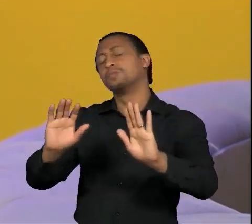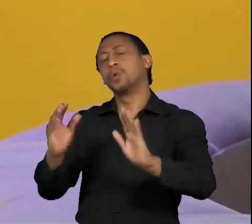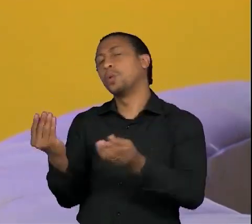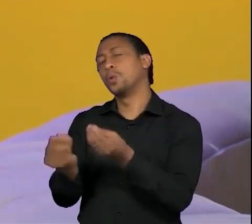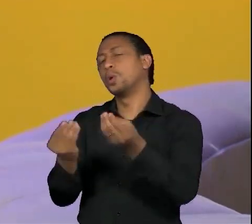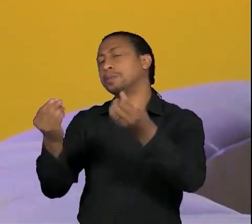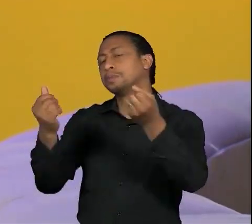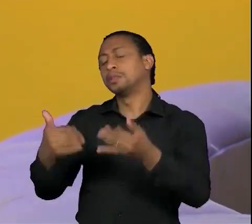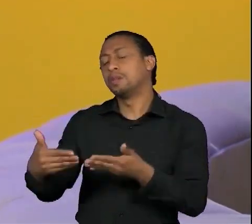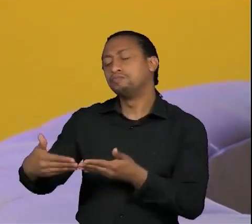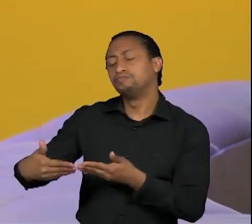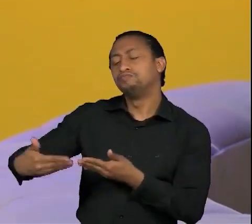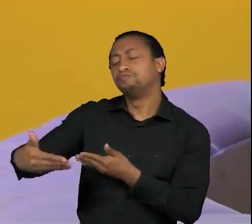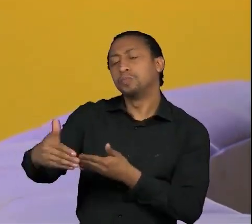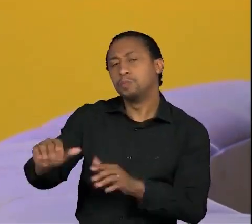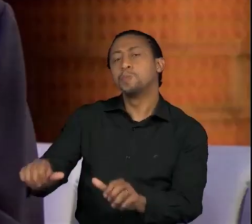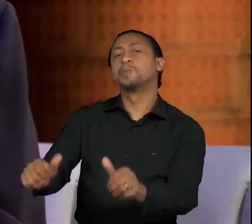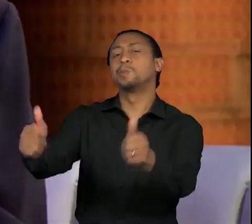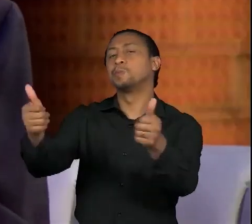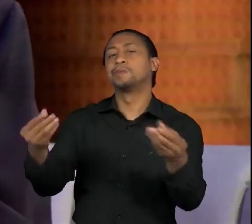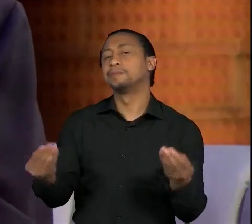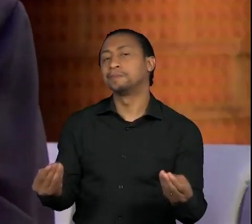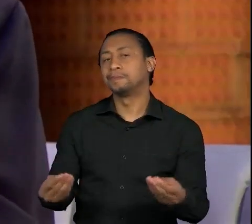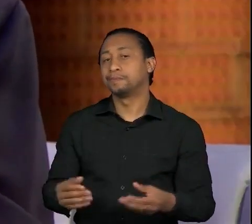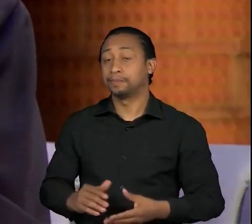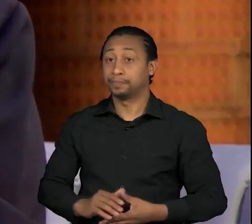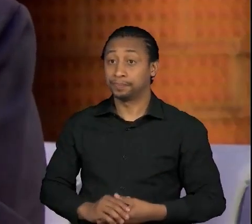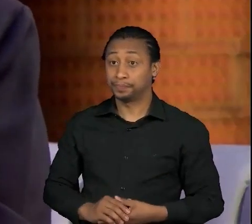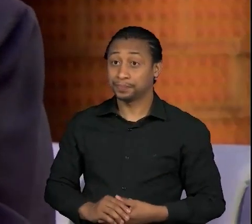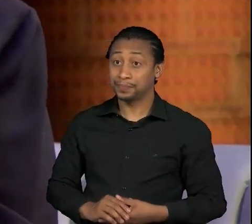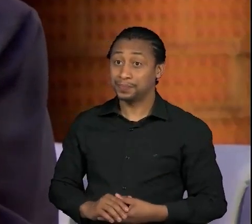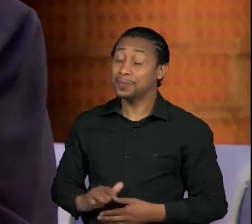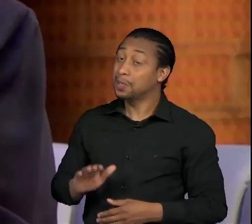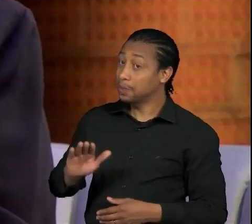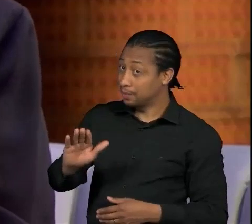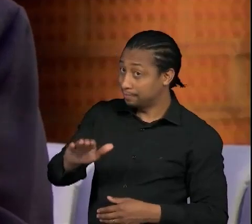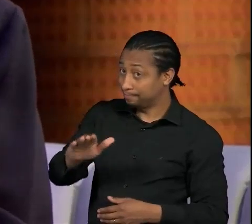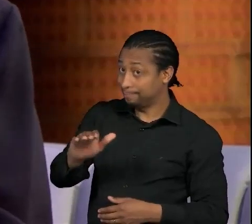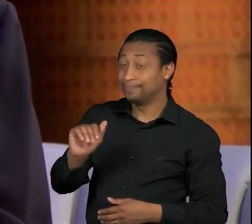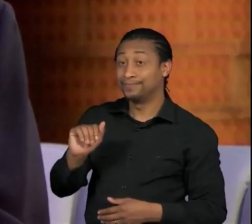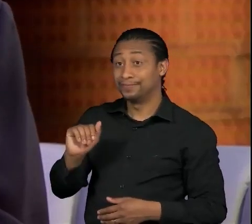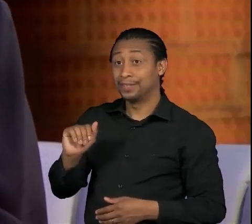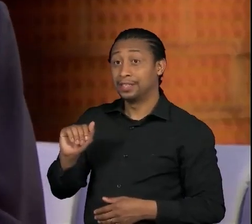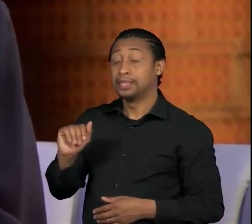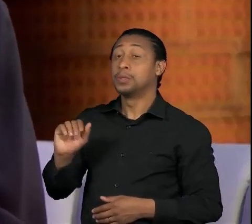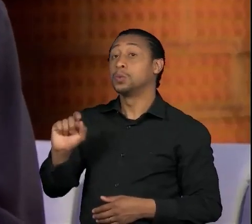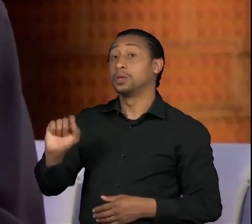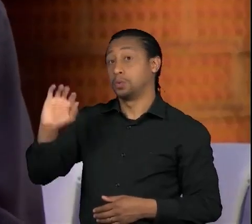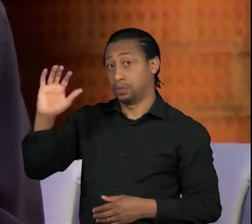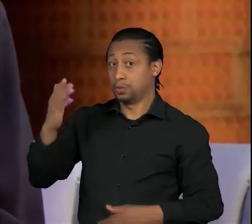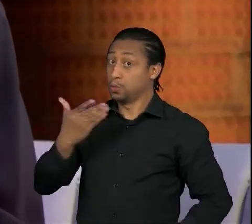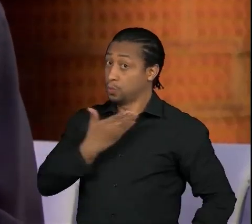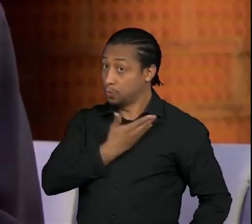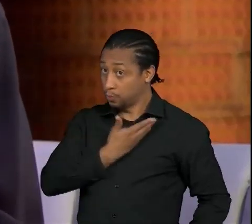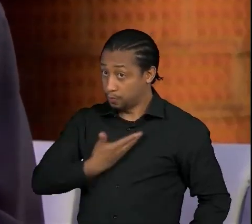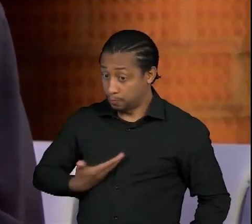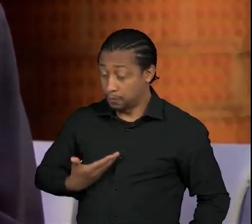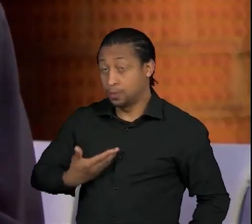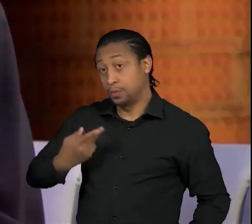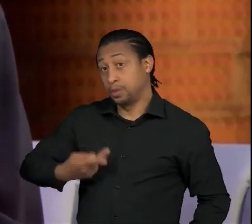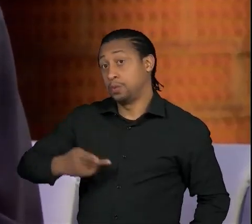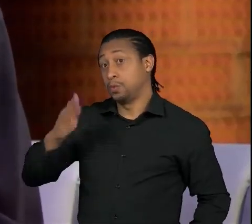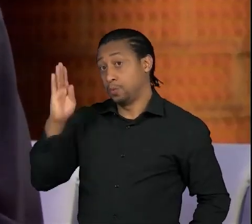de avanços? Primeiro, o Estado brasileiro tem que entender que